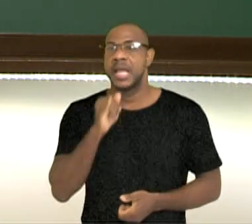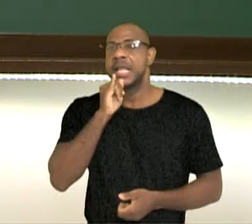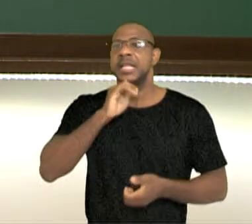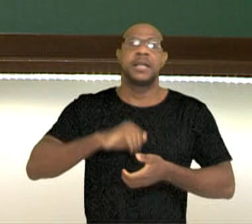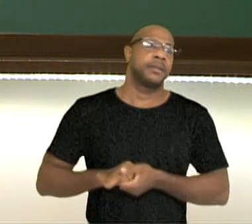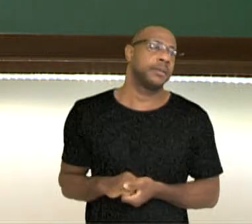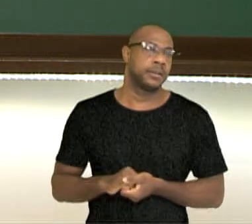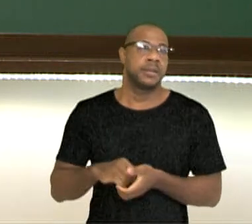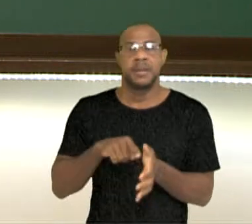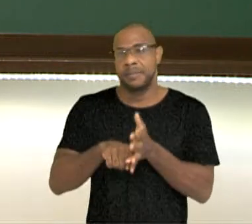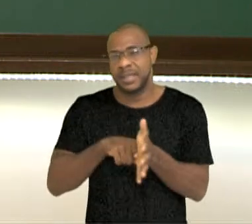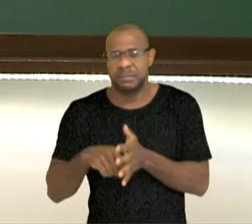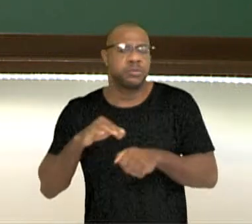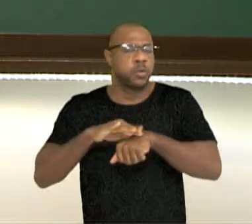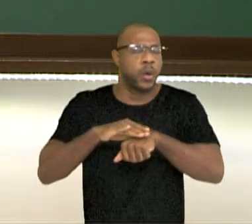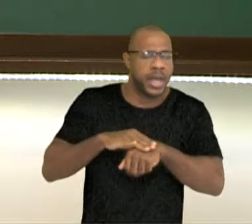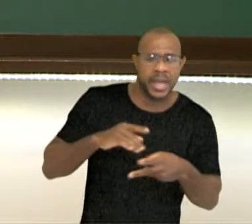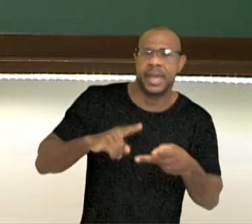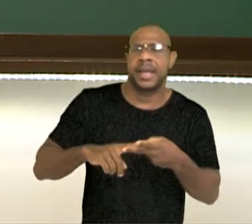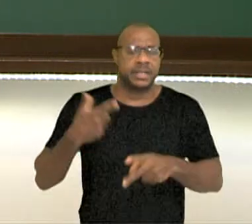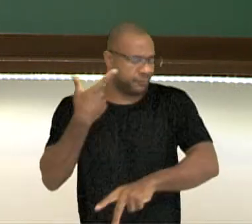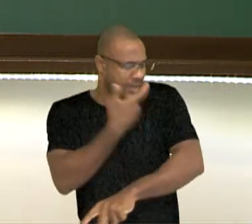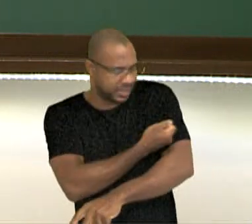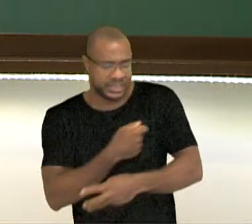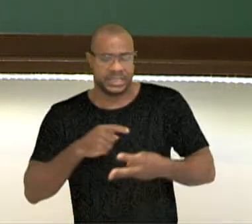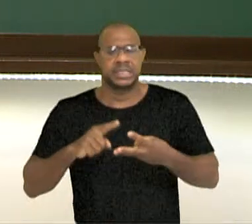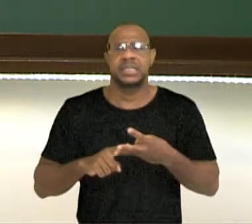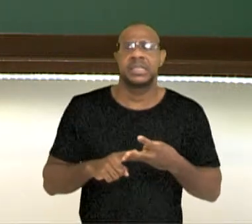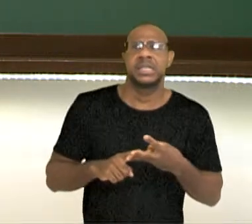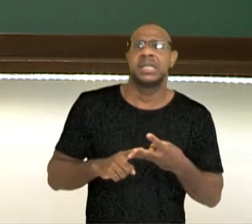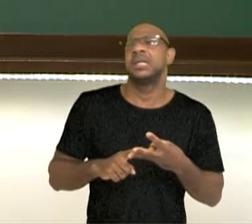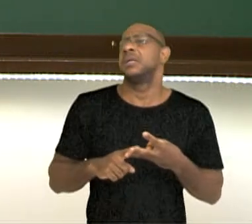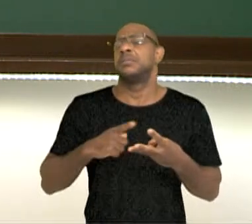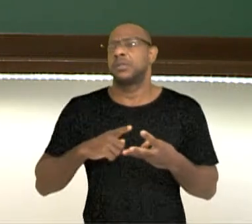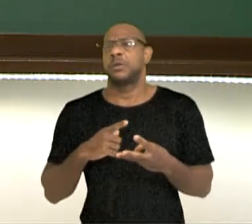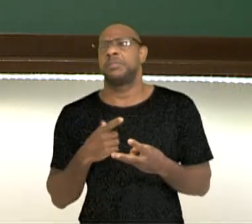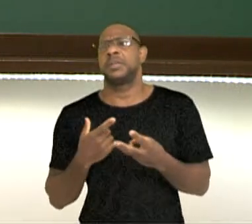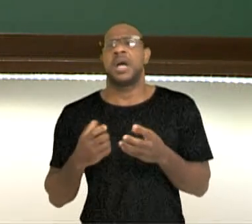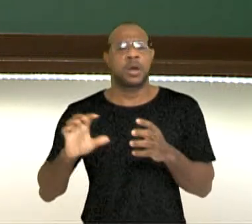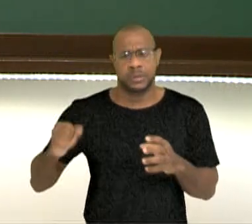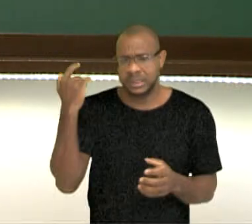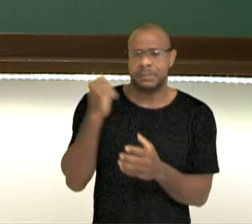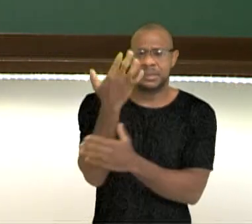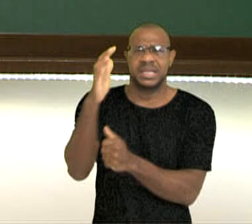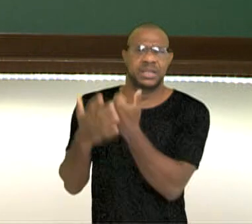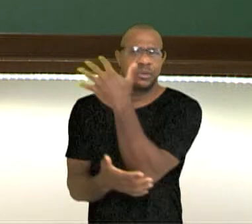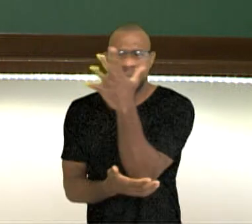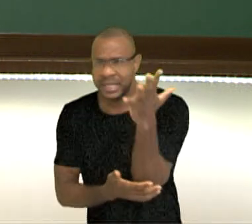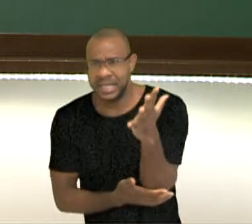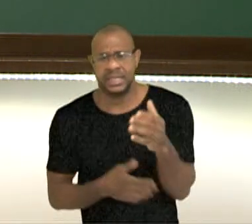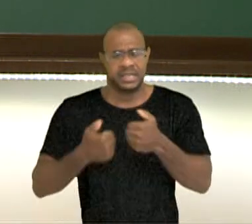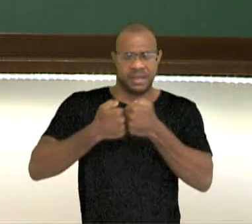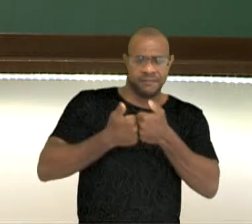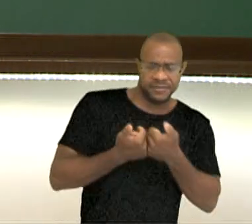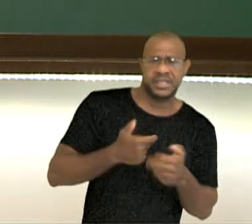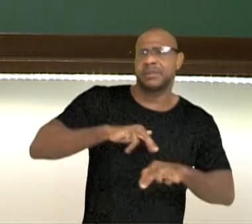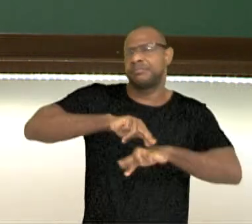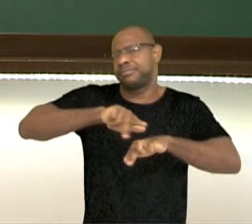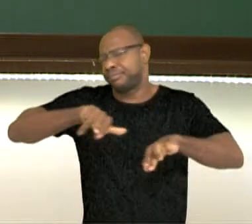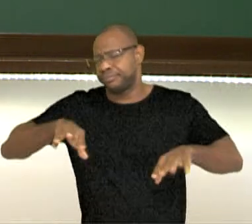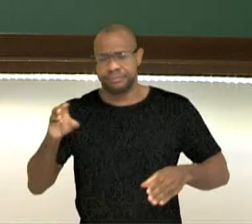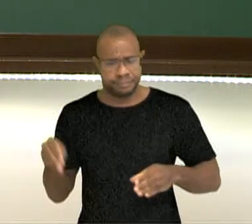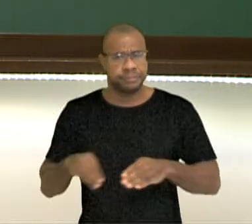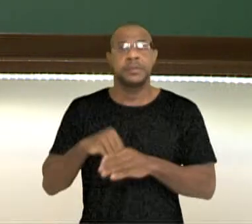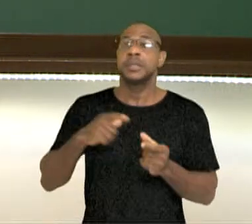exemplo, pesquisas sobre doenças, sobre vacinas, sobre fenômenos naturais, sobre fenômenos da física, tudo isso